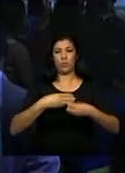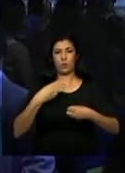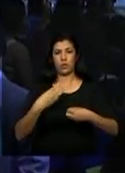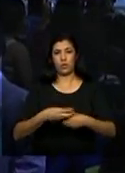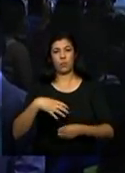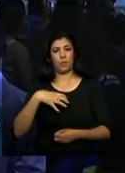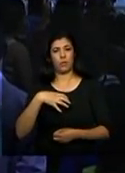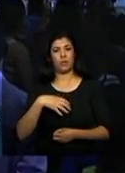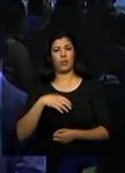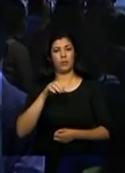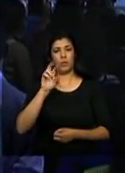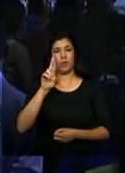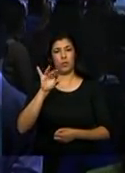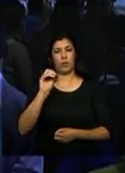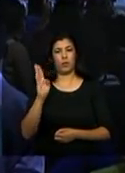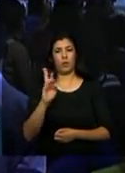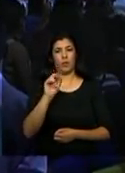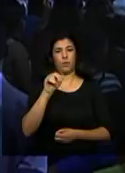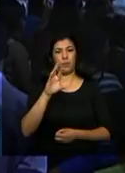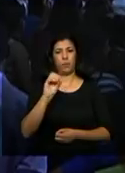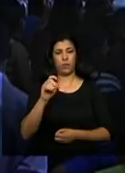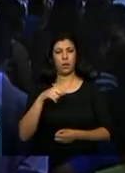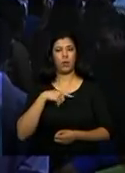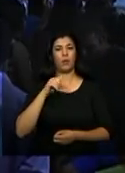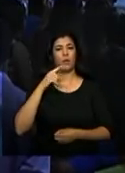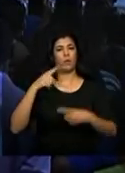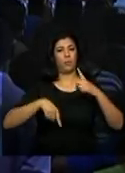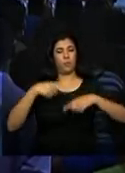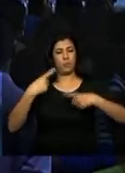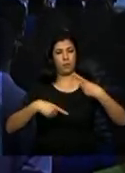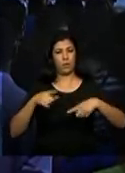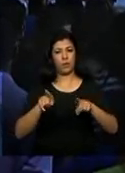Nacional à População em Situação de Rua.